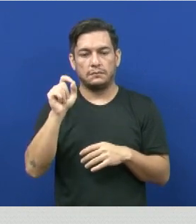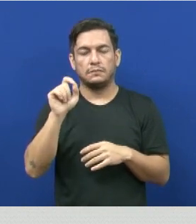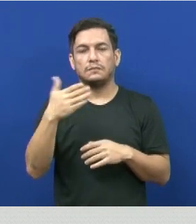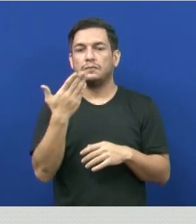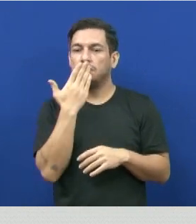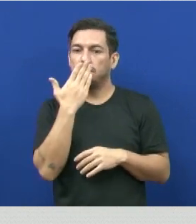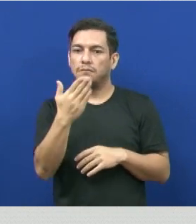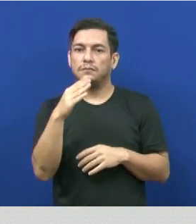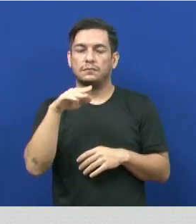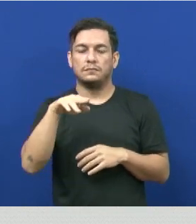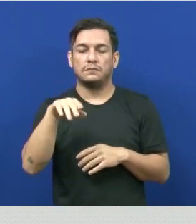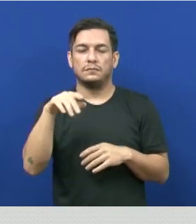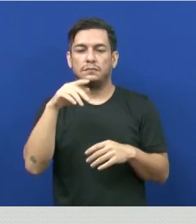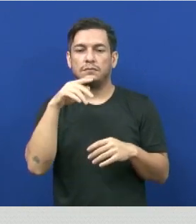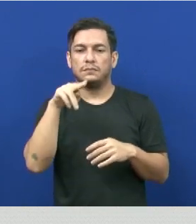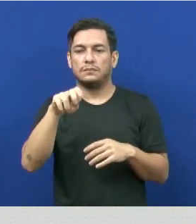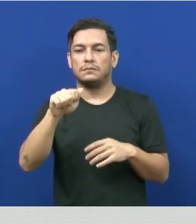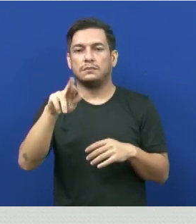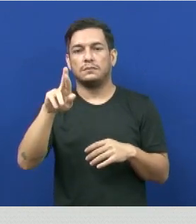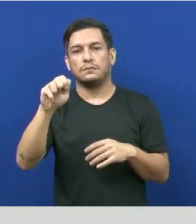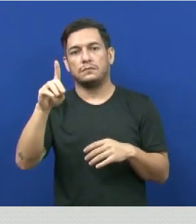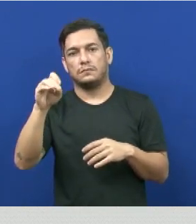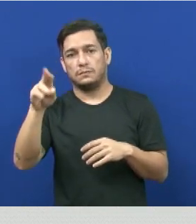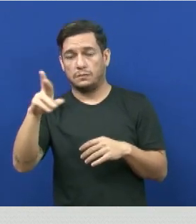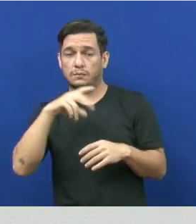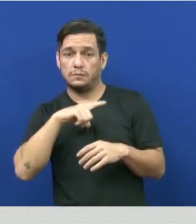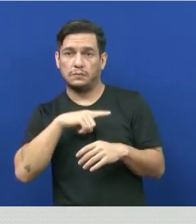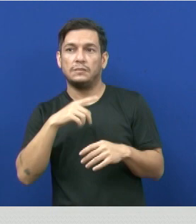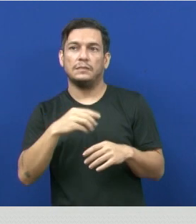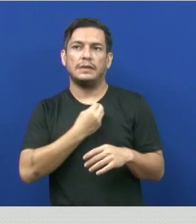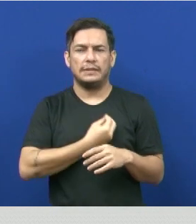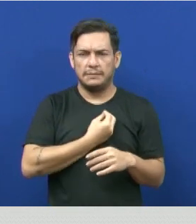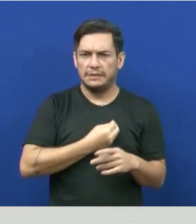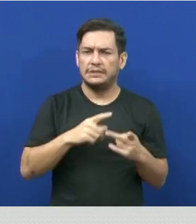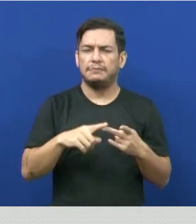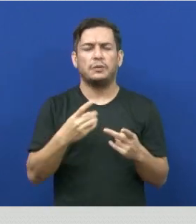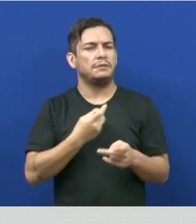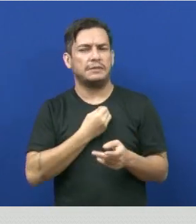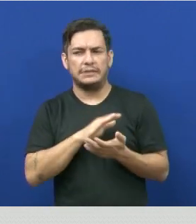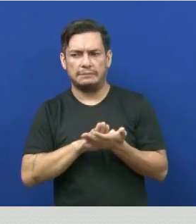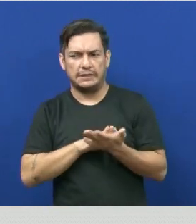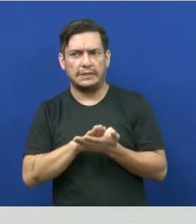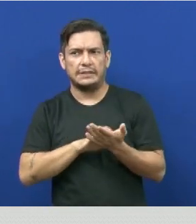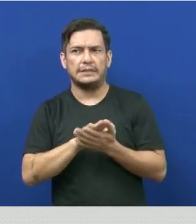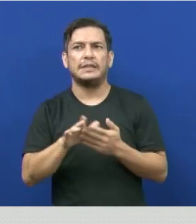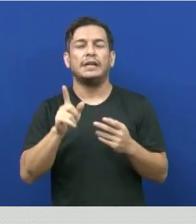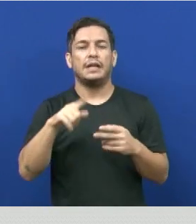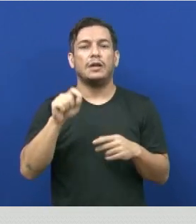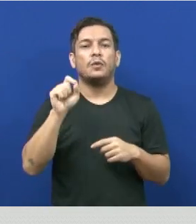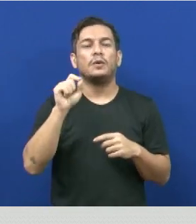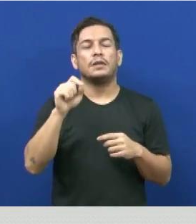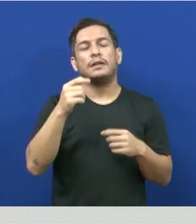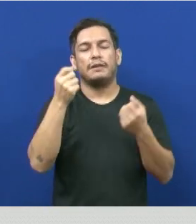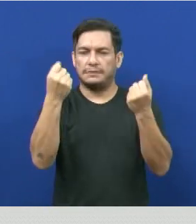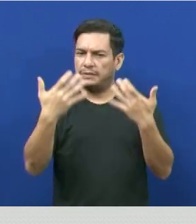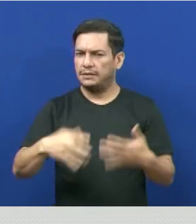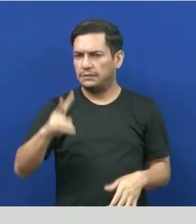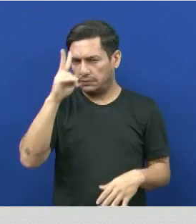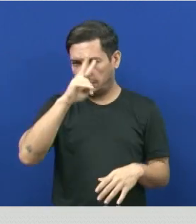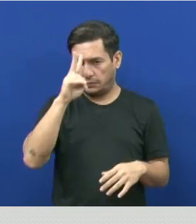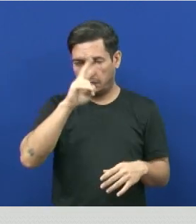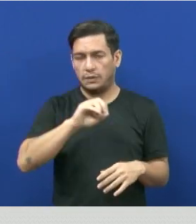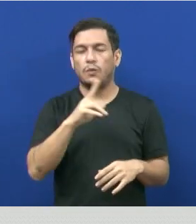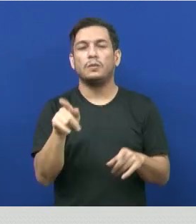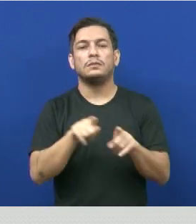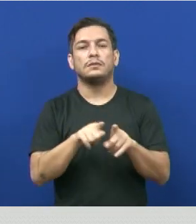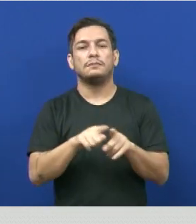que tipo de narrador nós temos nesse caso e ele participa ele não participa é o narrador que só vai contar a história